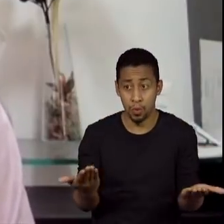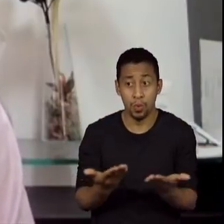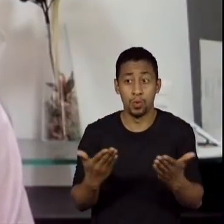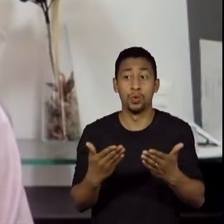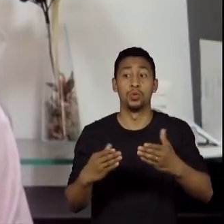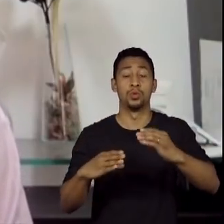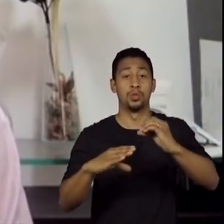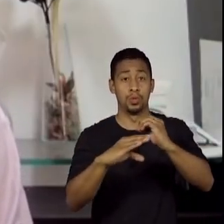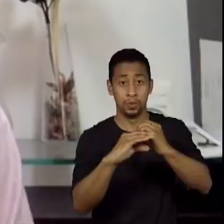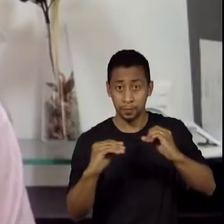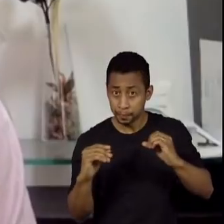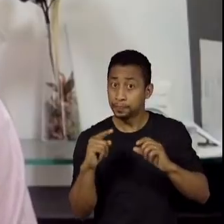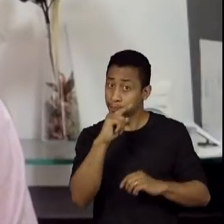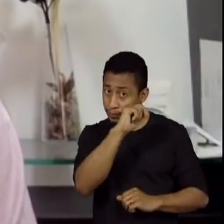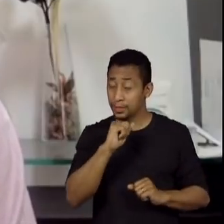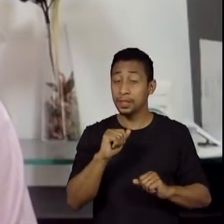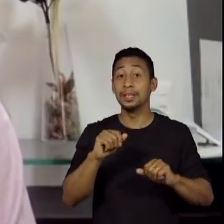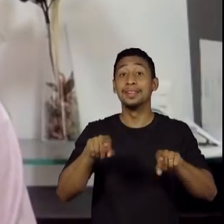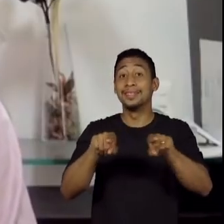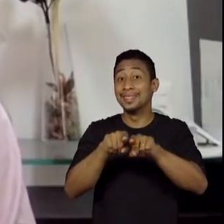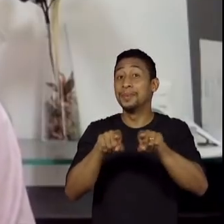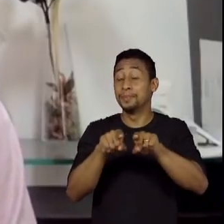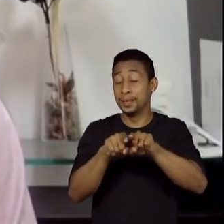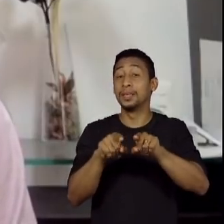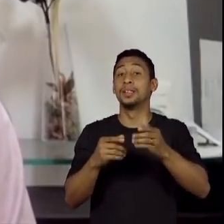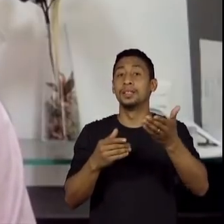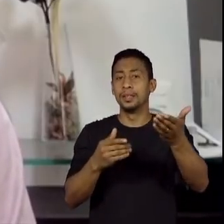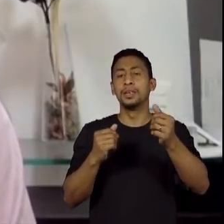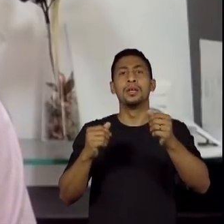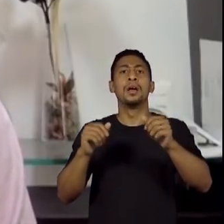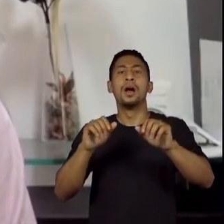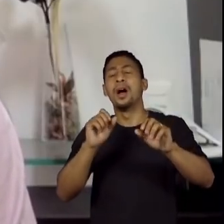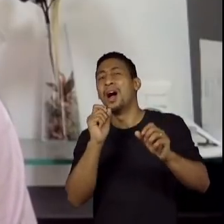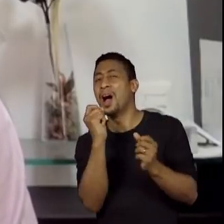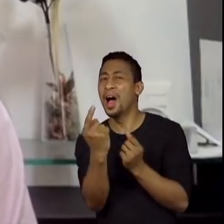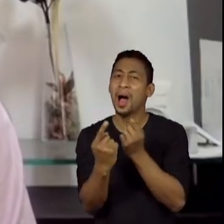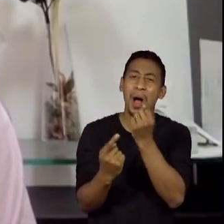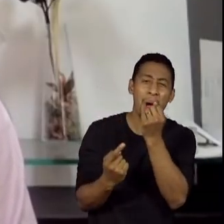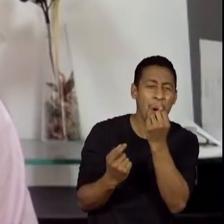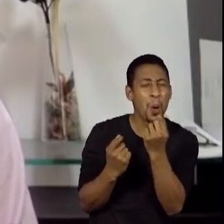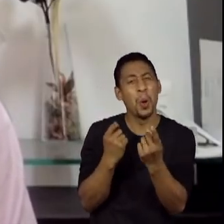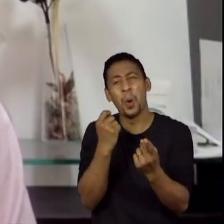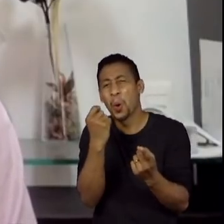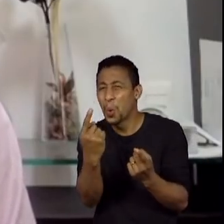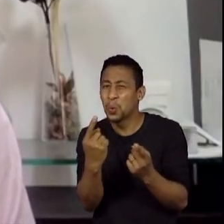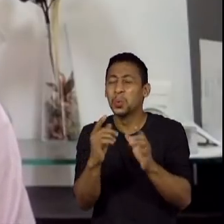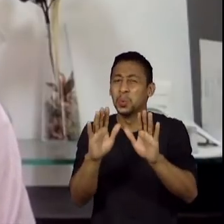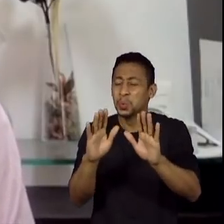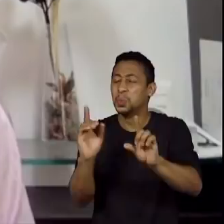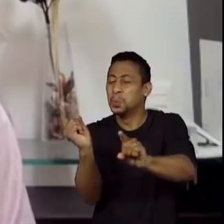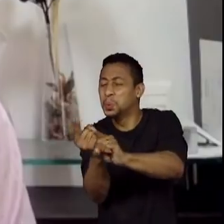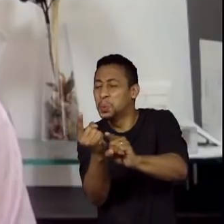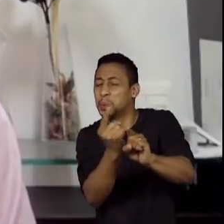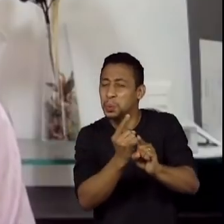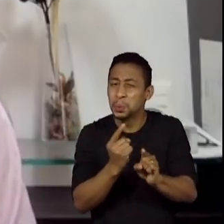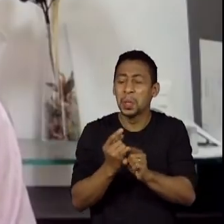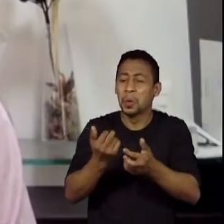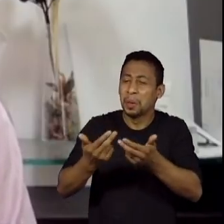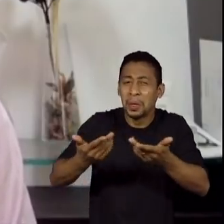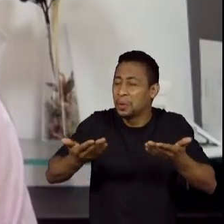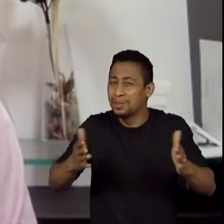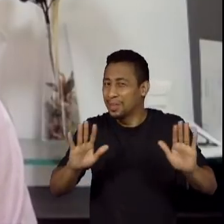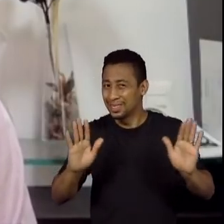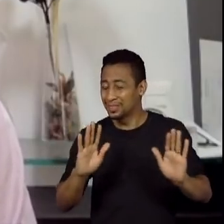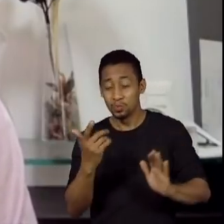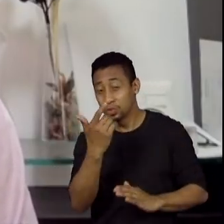sido detectada mesmo. E existem indícios de alguns sinais de SETI que já foram detectados, mas não é nada